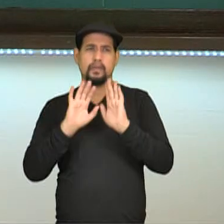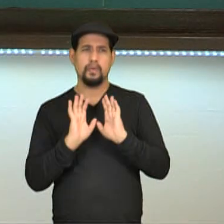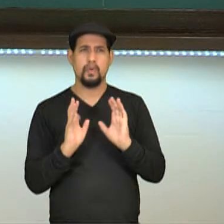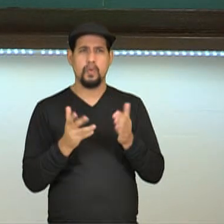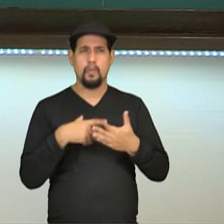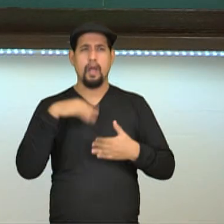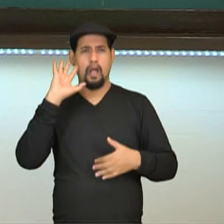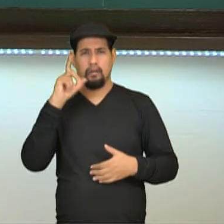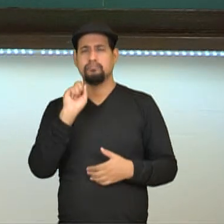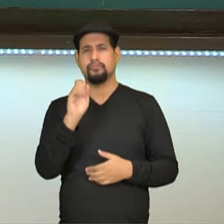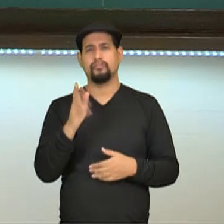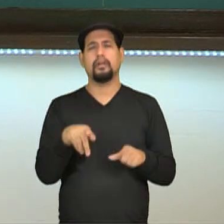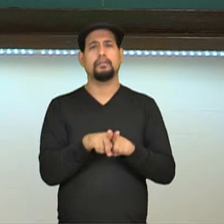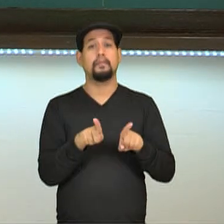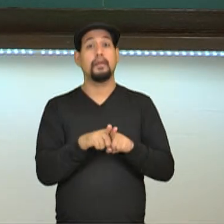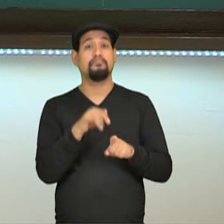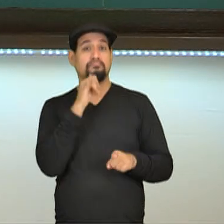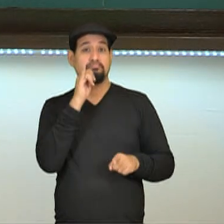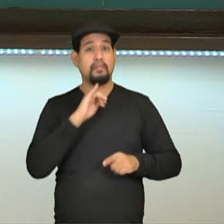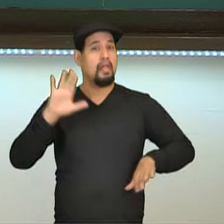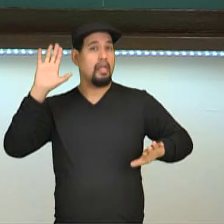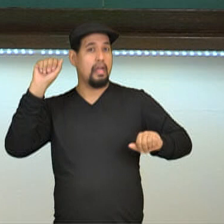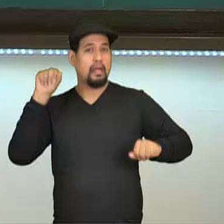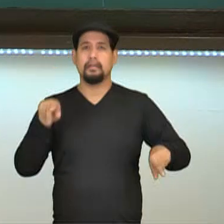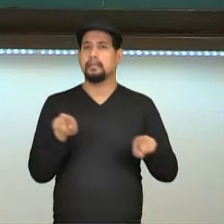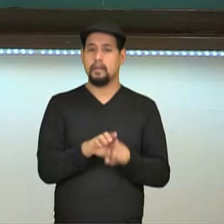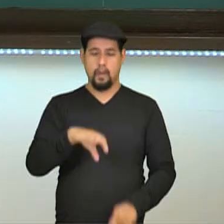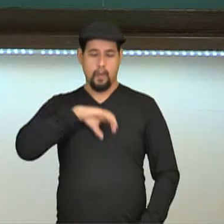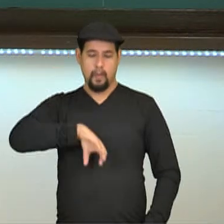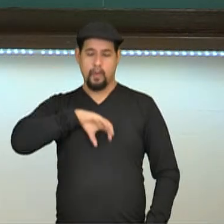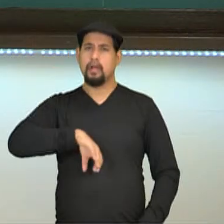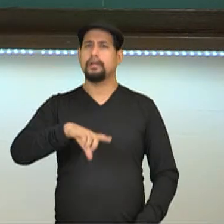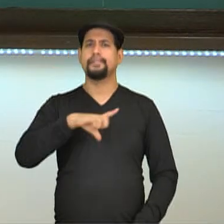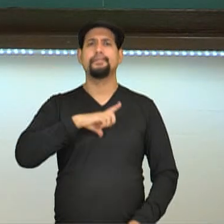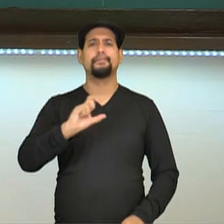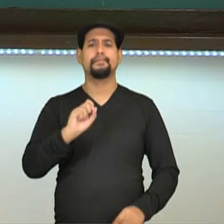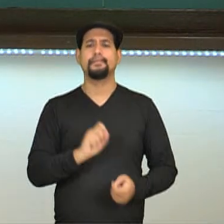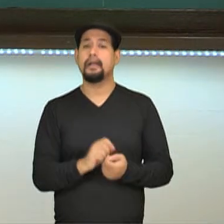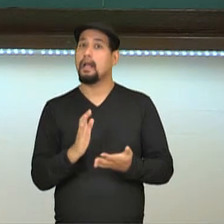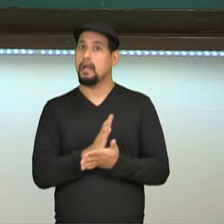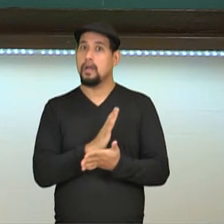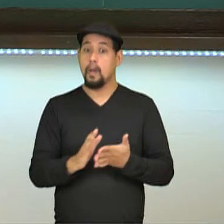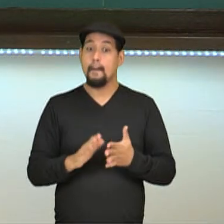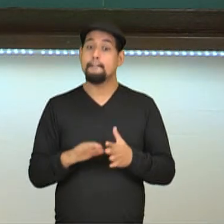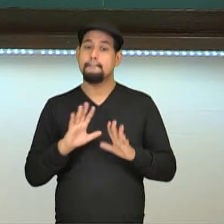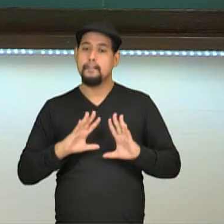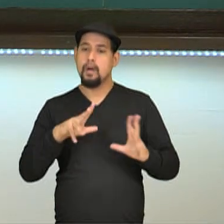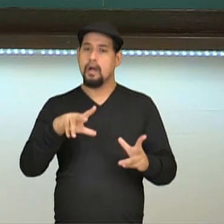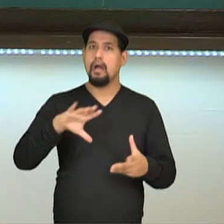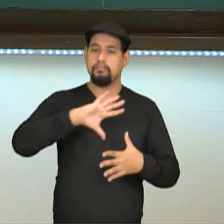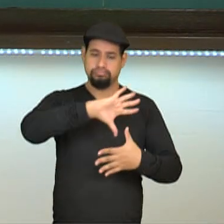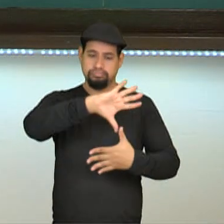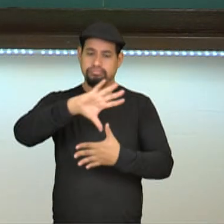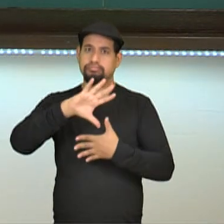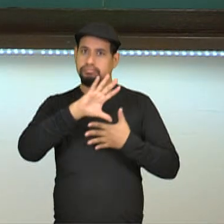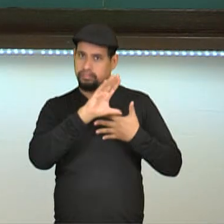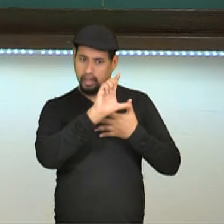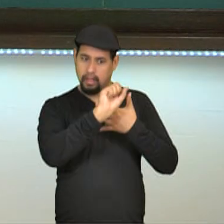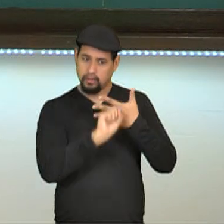estava acontecendo, então Espanha e Portugal estavam tomando parcelas de terras aqui na América e também na África,